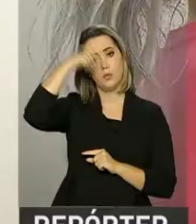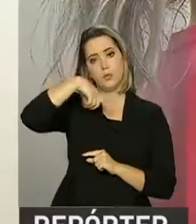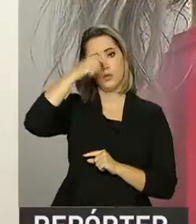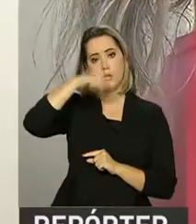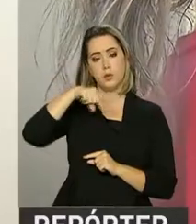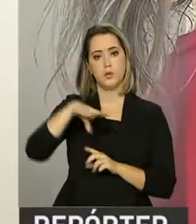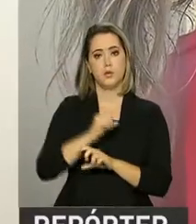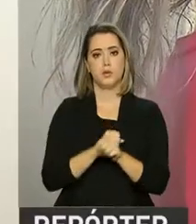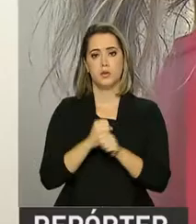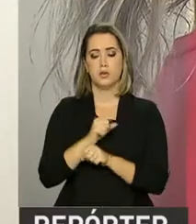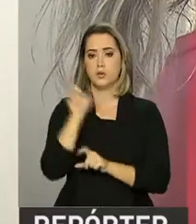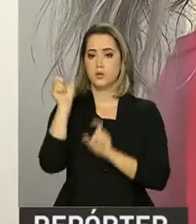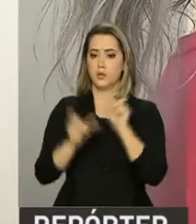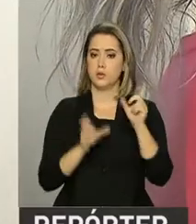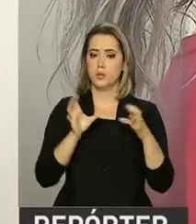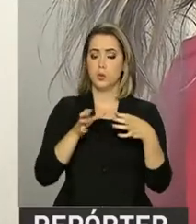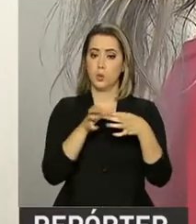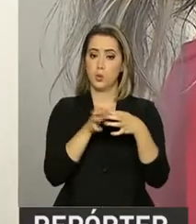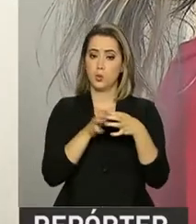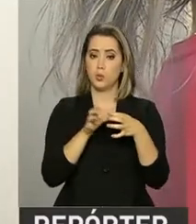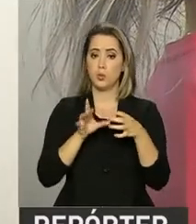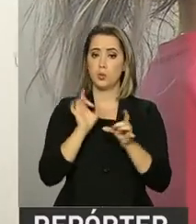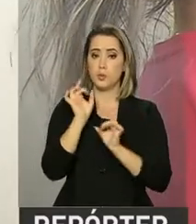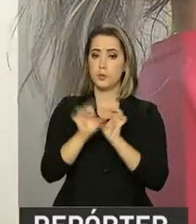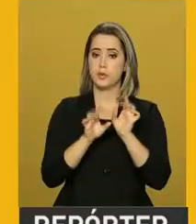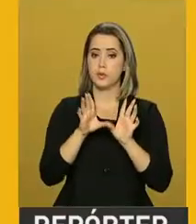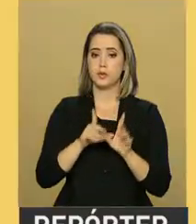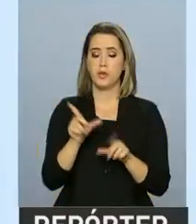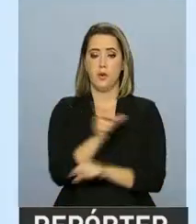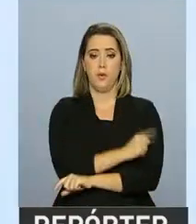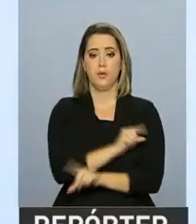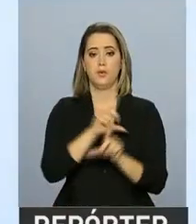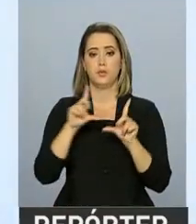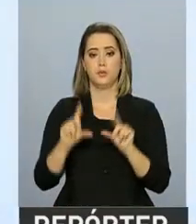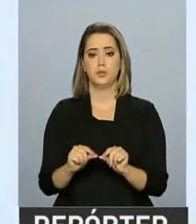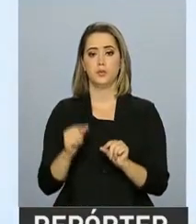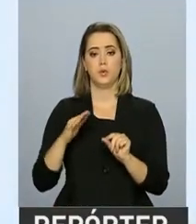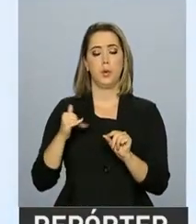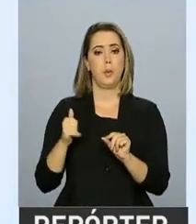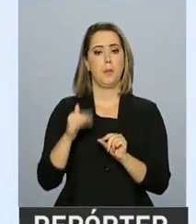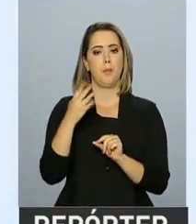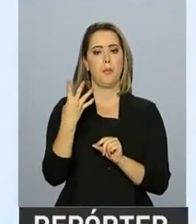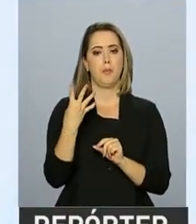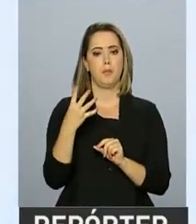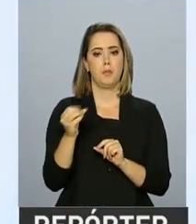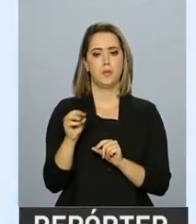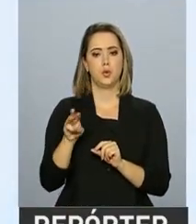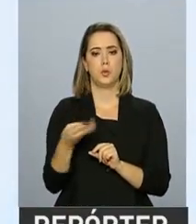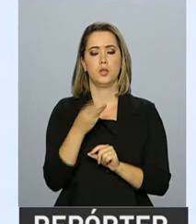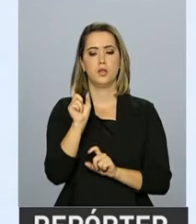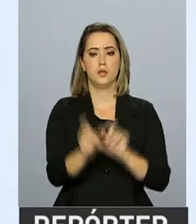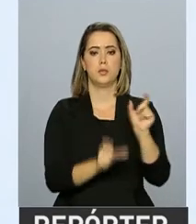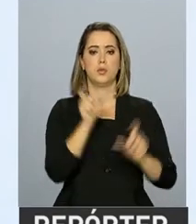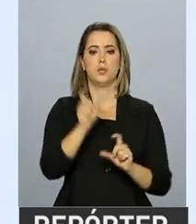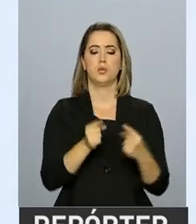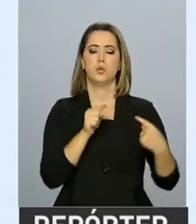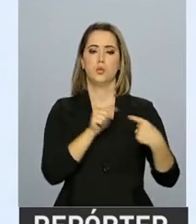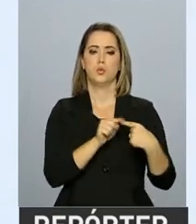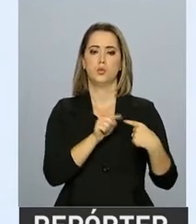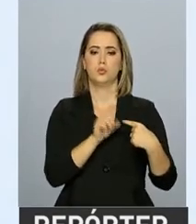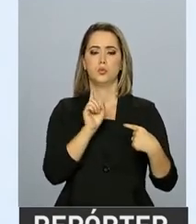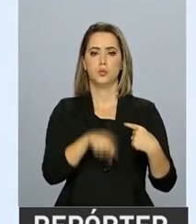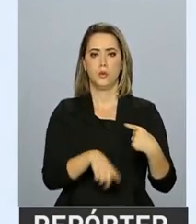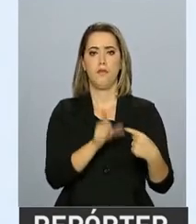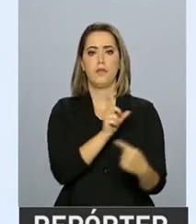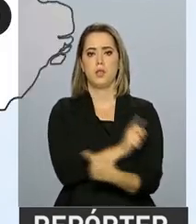ano as pessoas do público alvo se vacinar ao menos até agora pouco mais de 40 milhões de pessoas do público alvo se vacinou